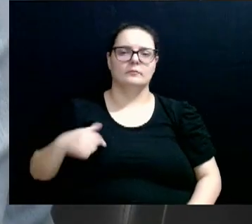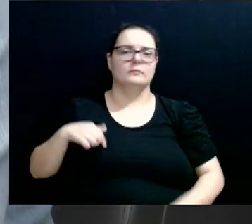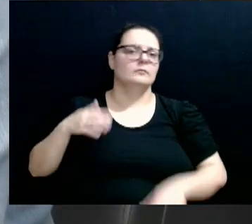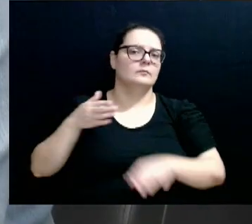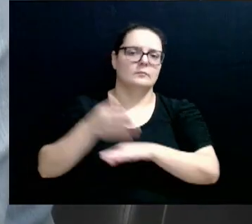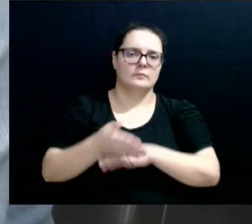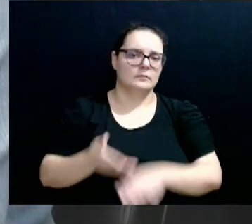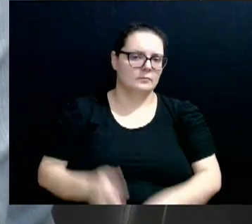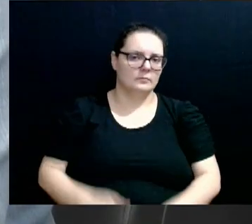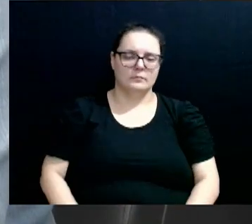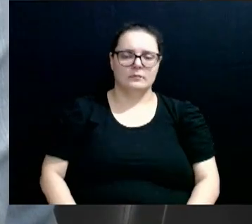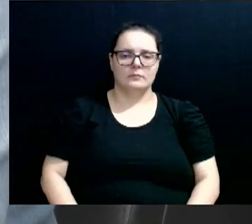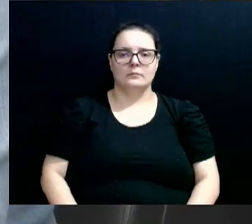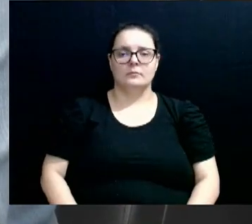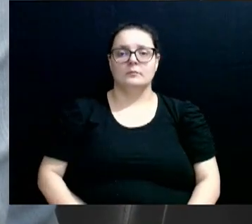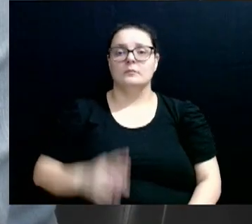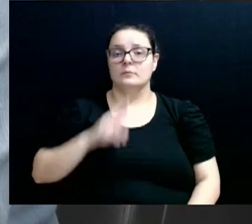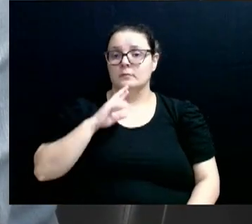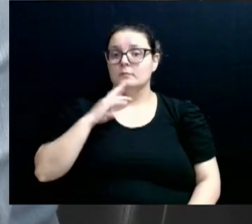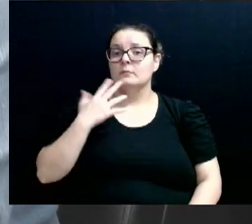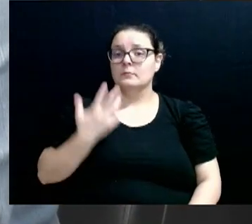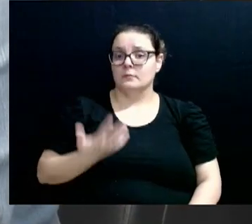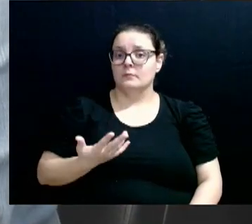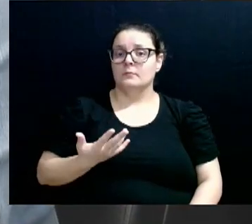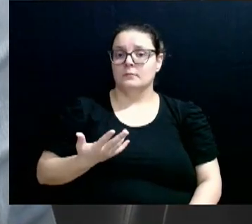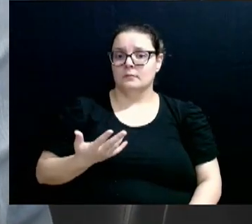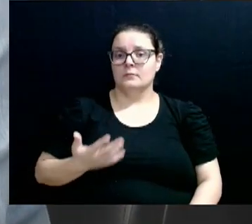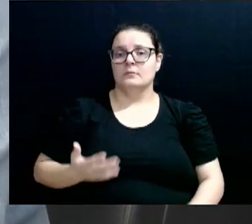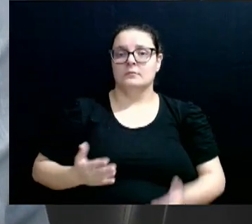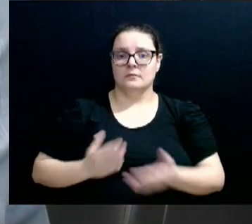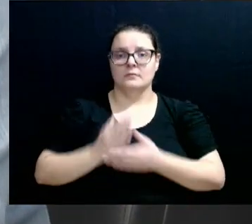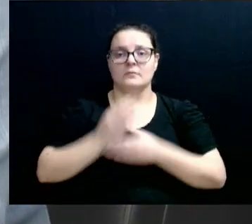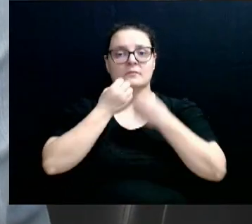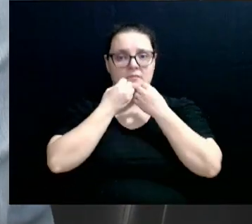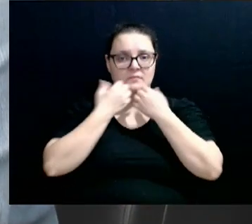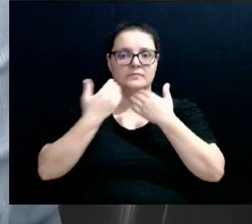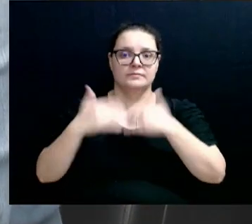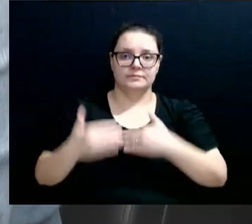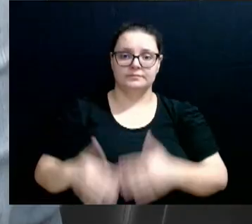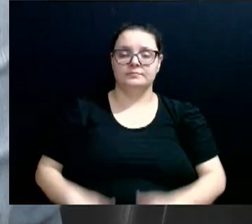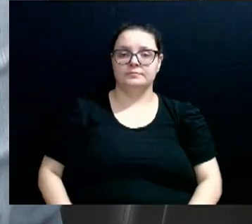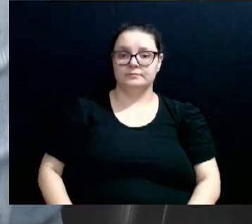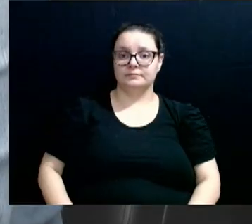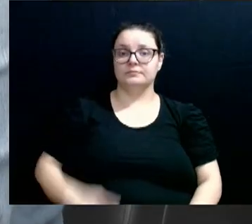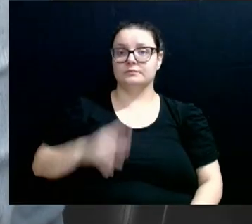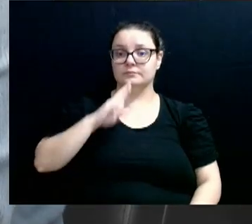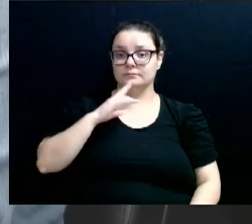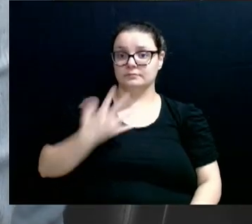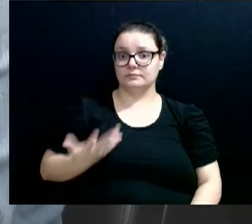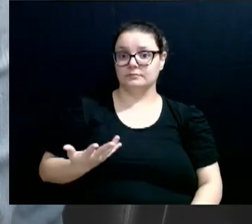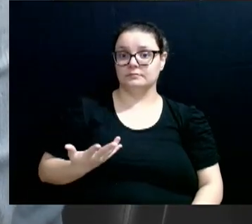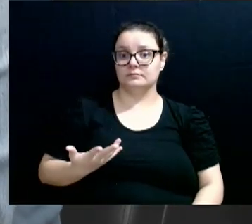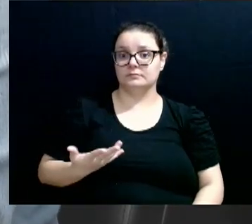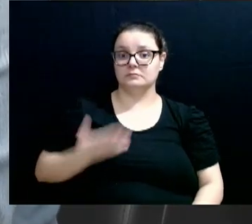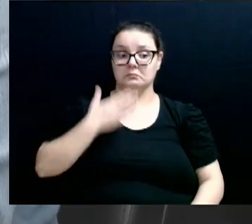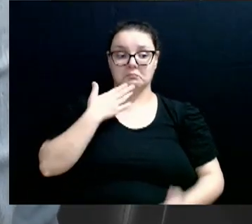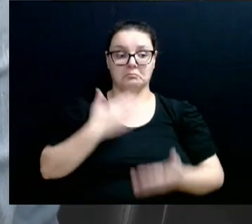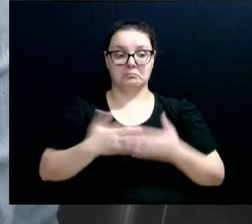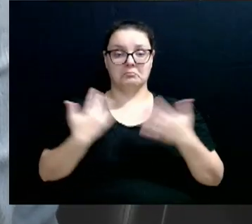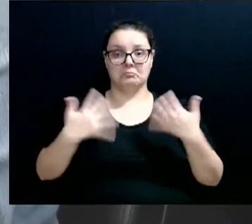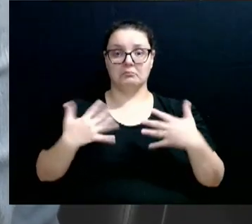Então o resultado, eu passei muito bem na prova, mas o resultado ele foi meio que uma surpresa, porque a gente já